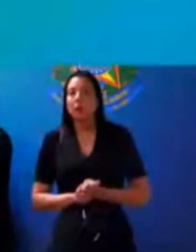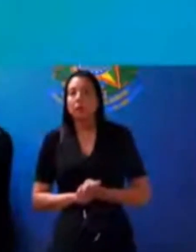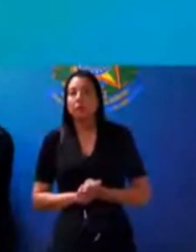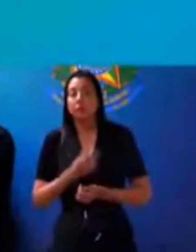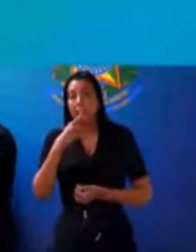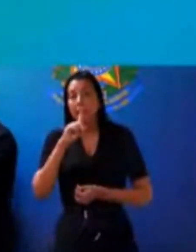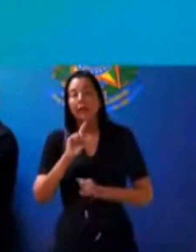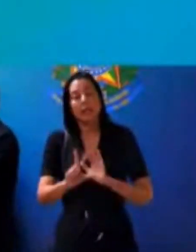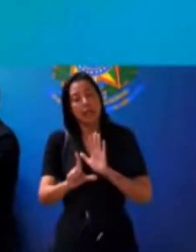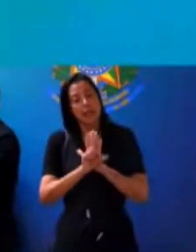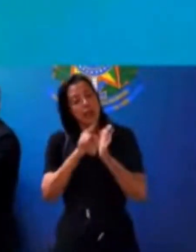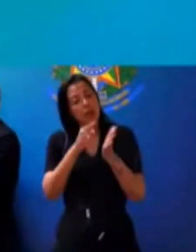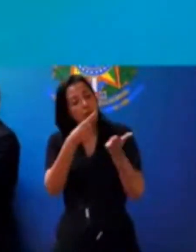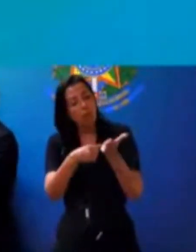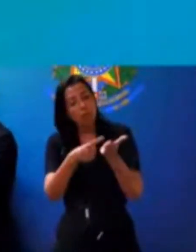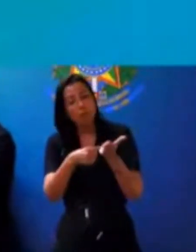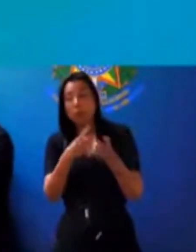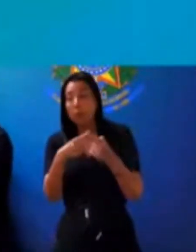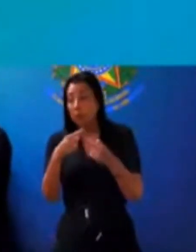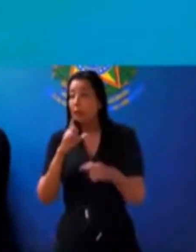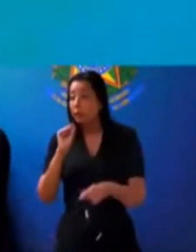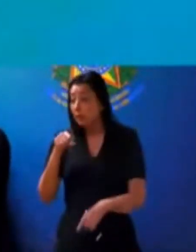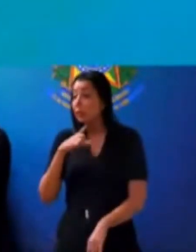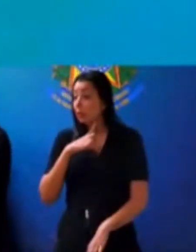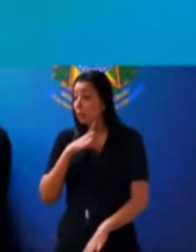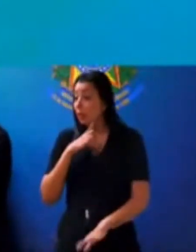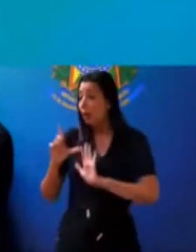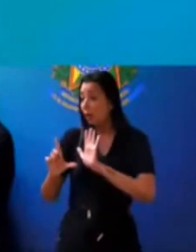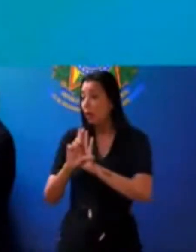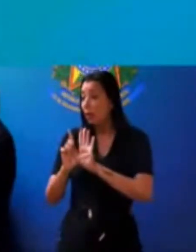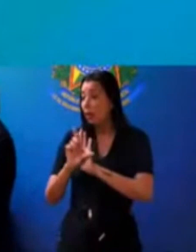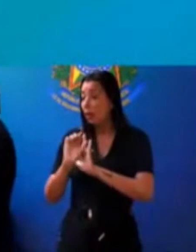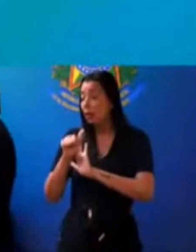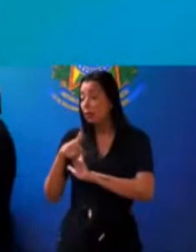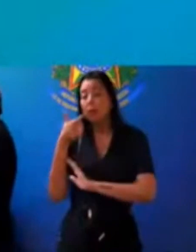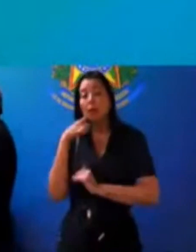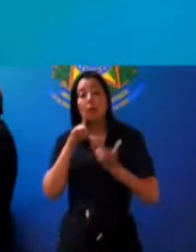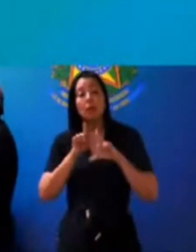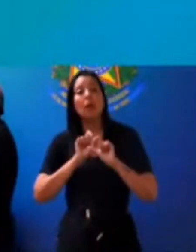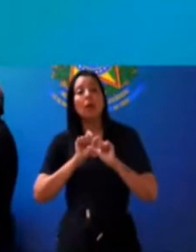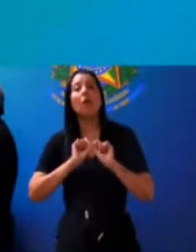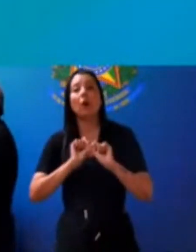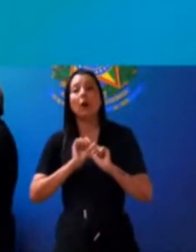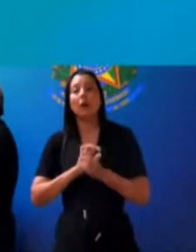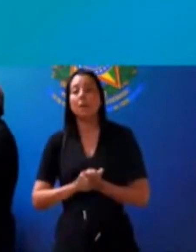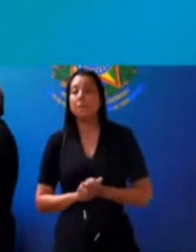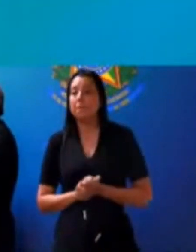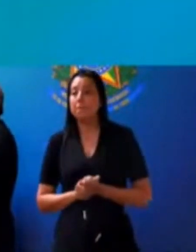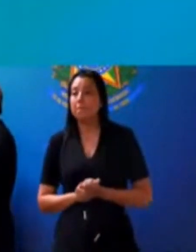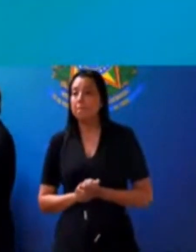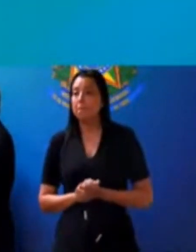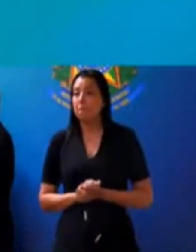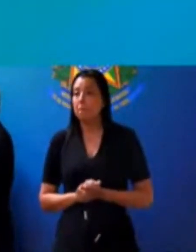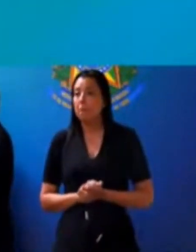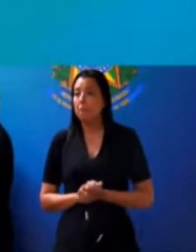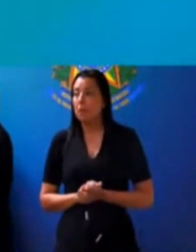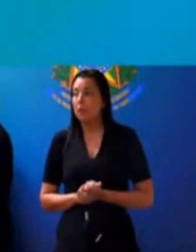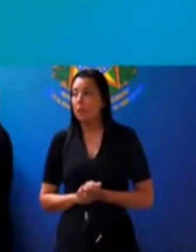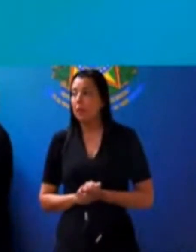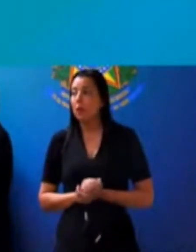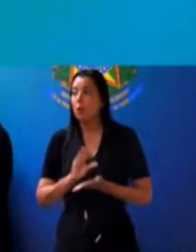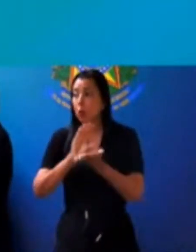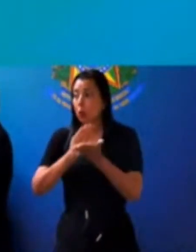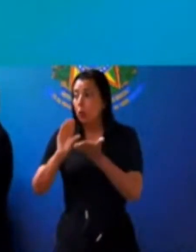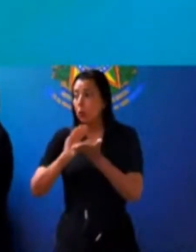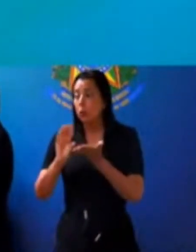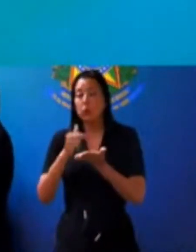para que a lei seja cumprida Porque tem uma lei que garante que esse